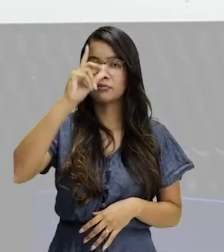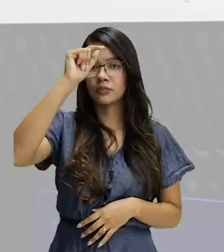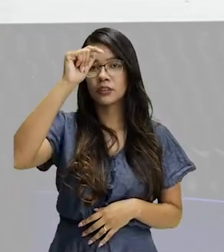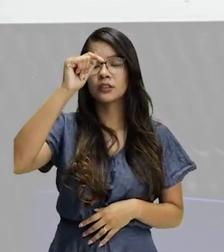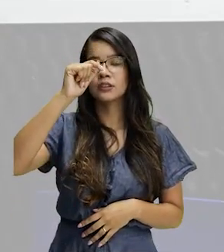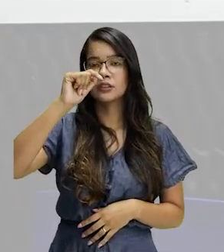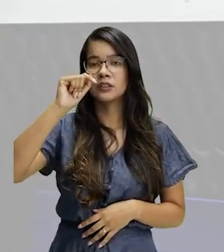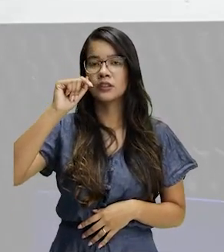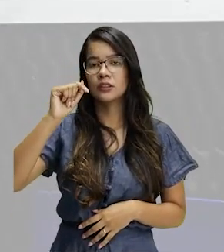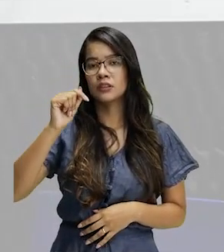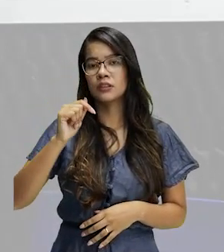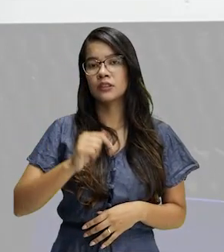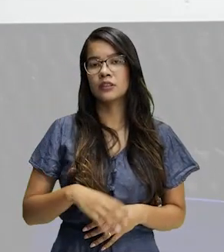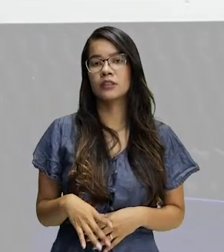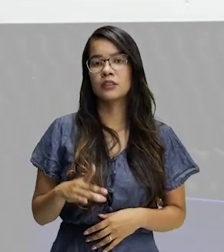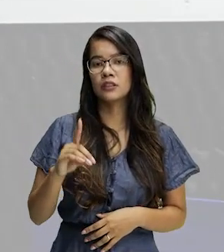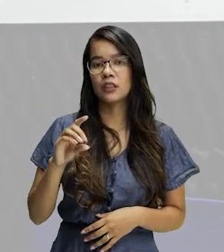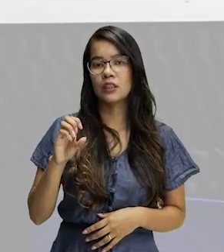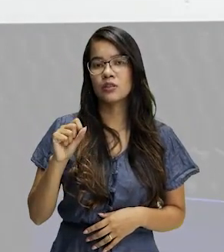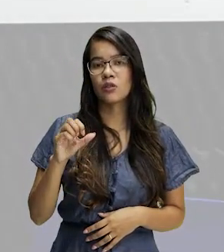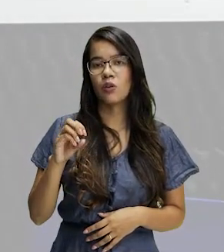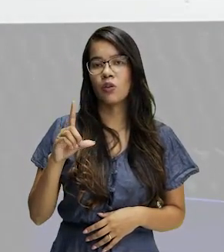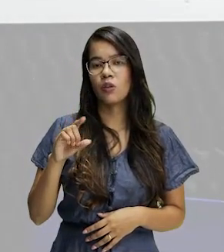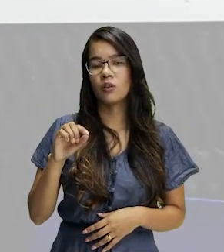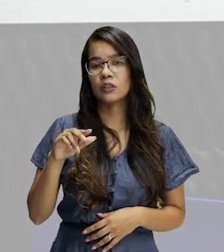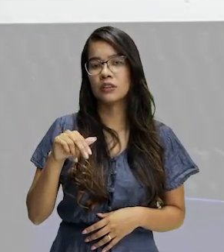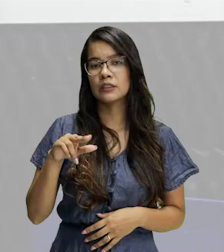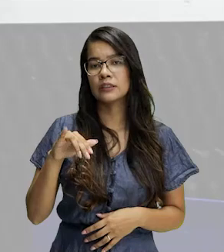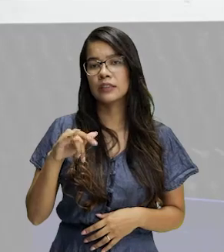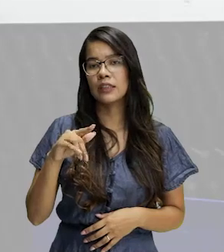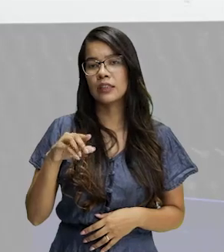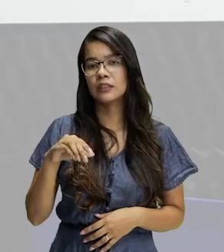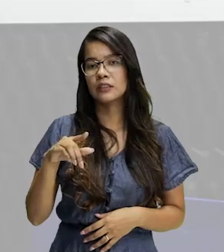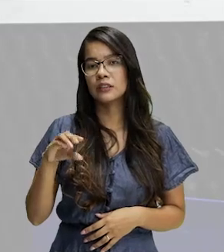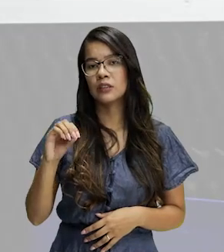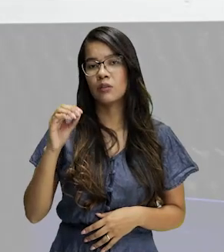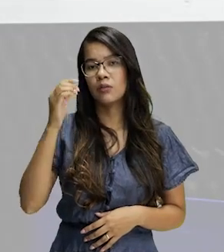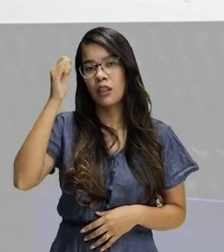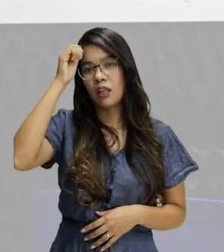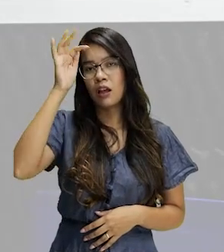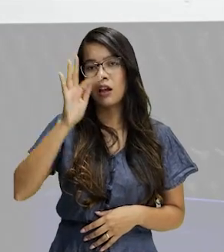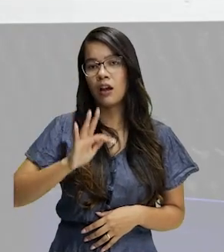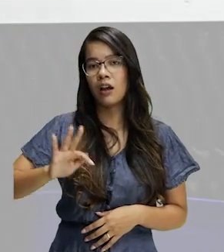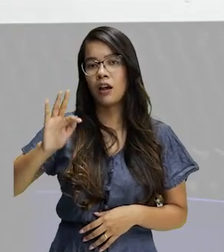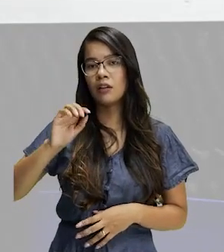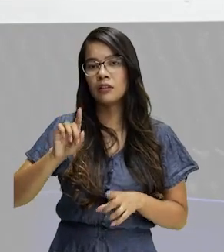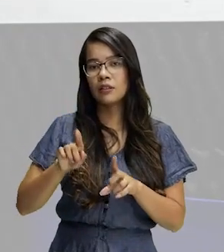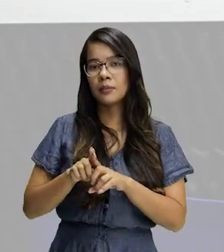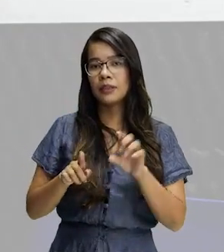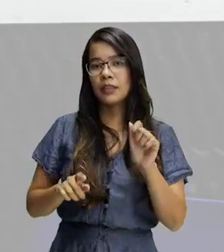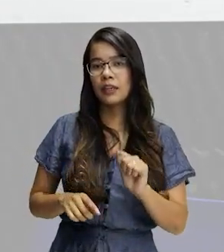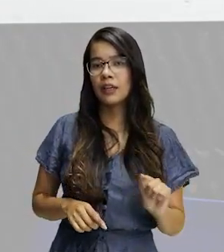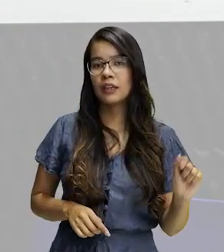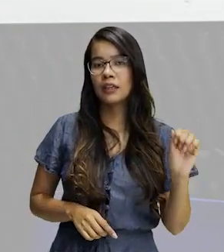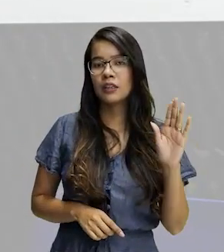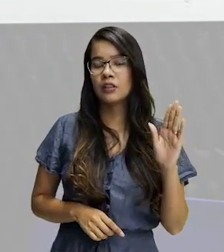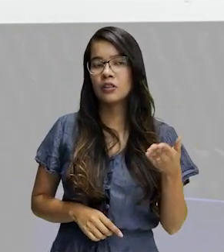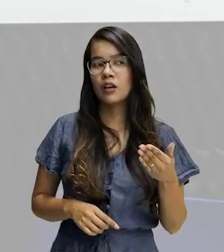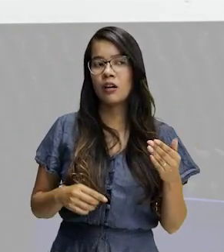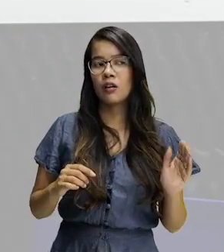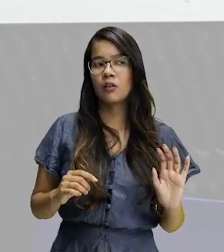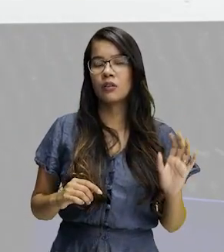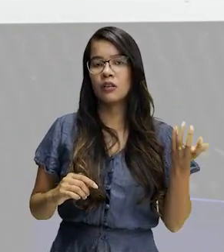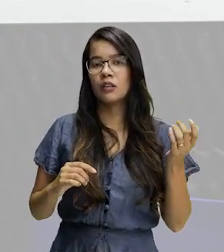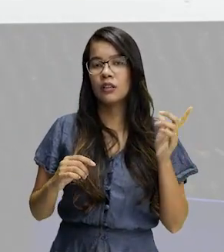da descolonização da África e da Ásia. Uma descolonização que já vem acontecendo lentamente desde o pós-Primeira Guerra